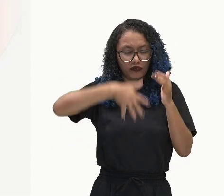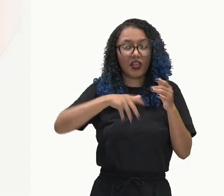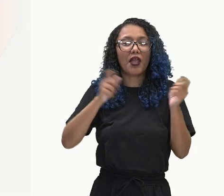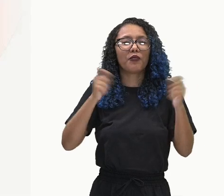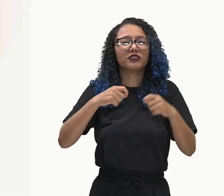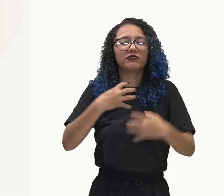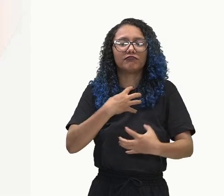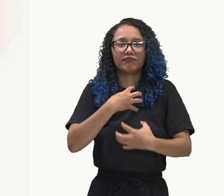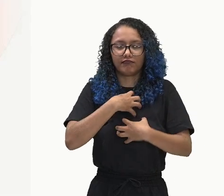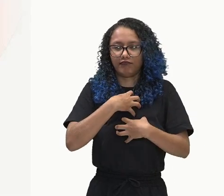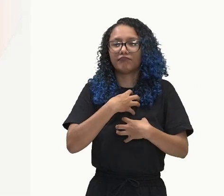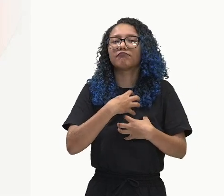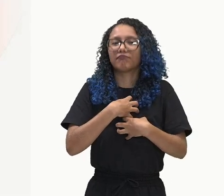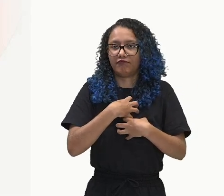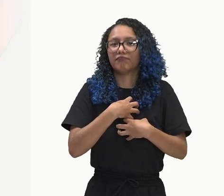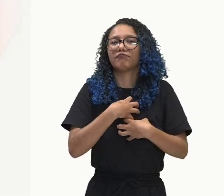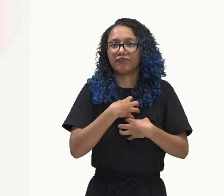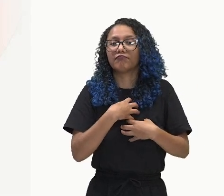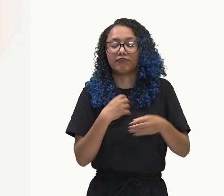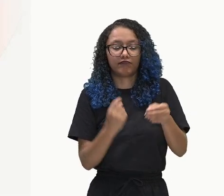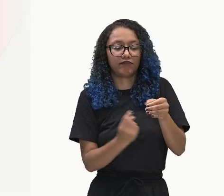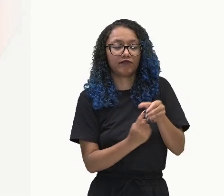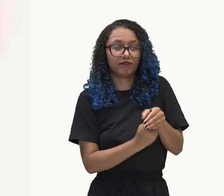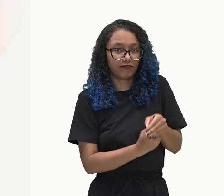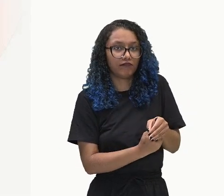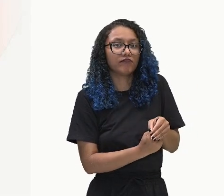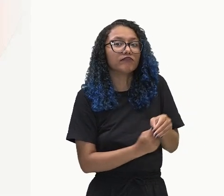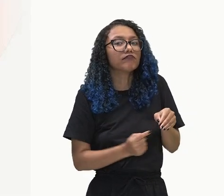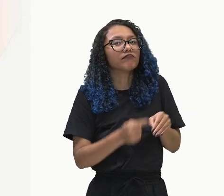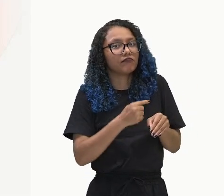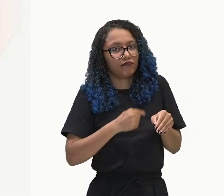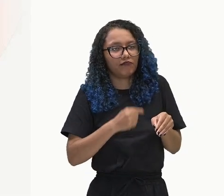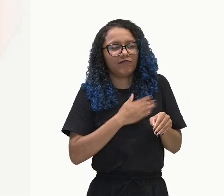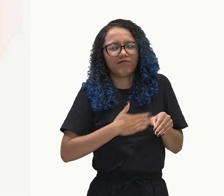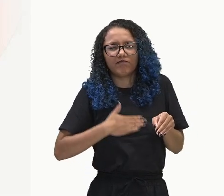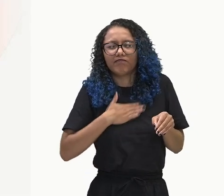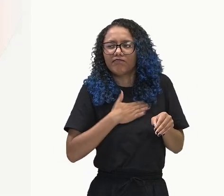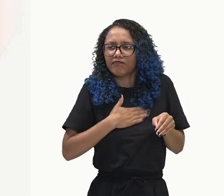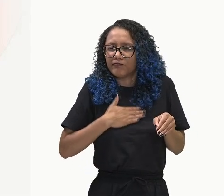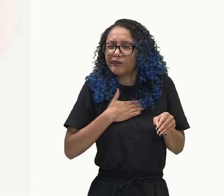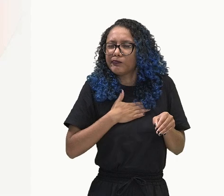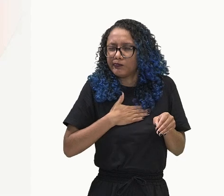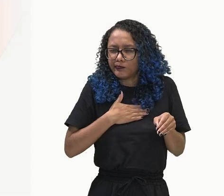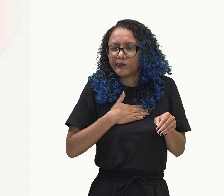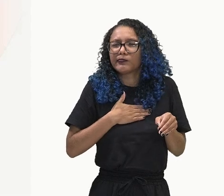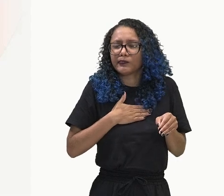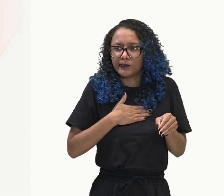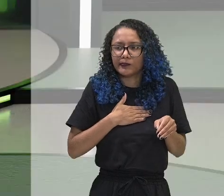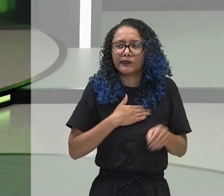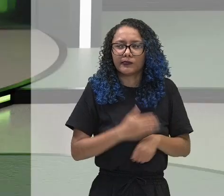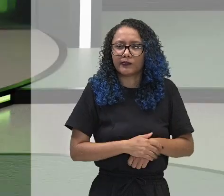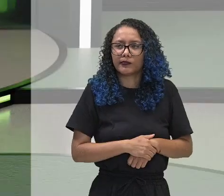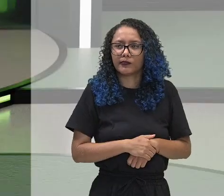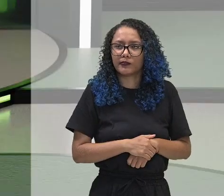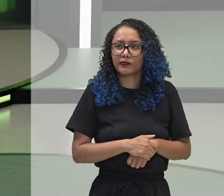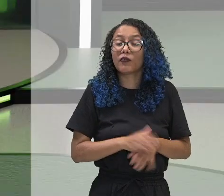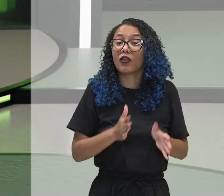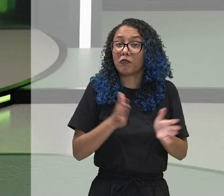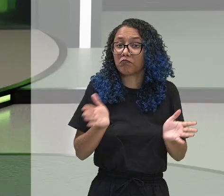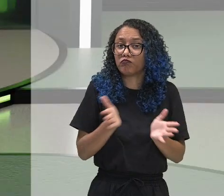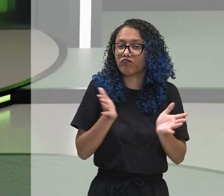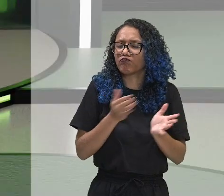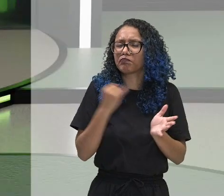sensibilidade nesse órgão que vai gerar, vai dar o estímulo. Esse estímulo é importantíssimo porque ele